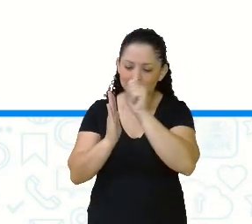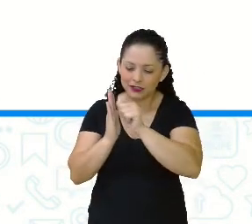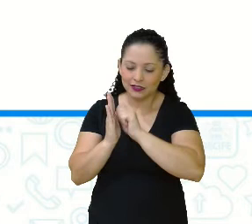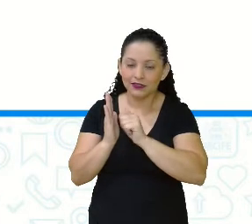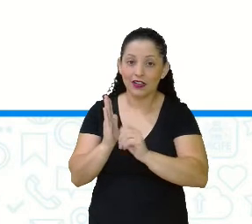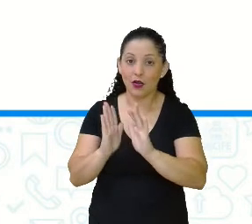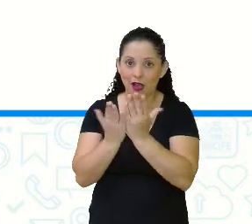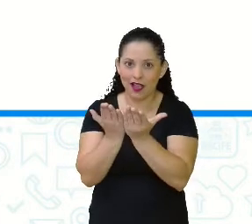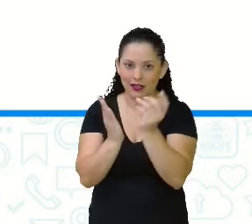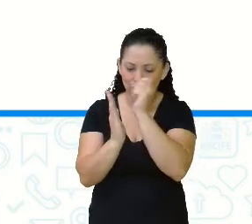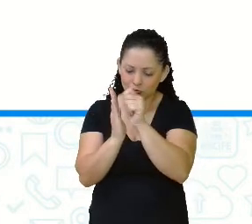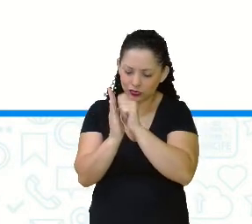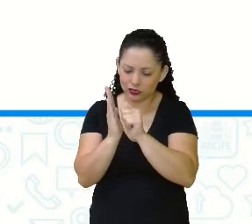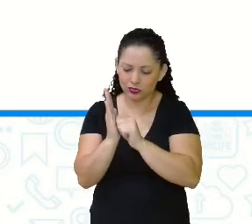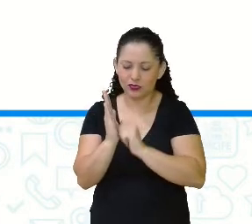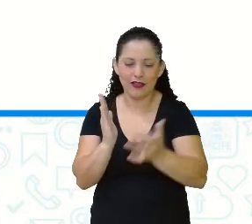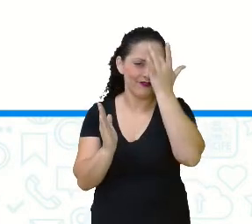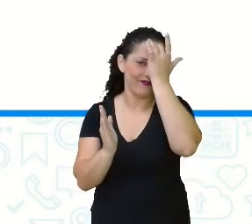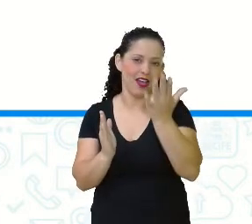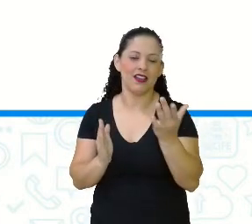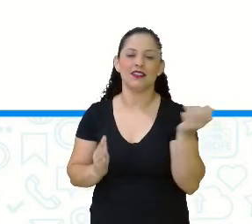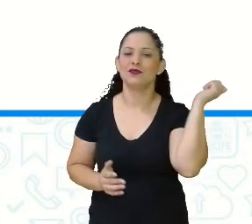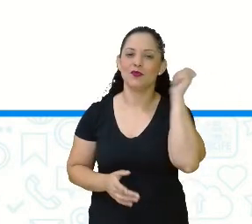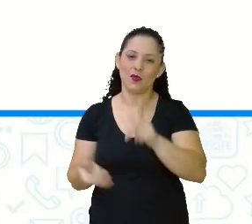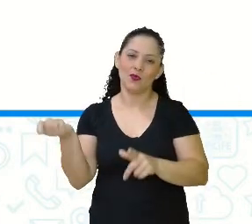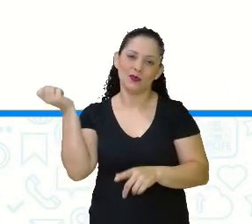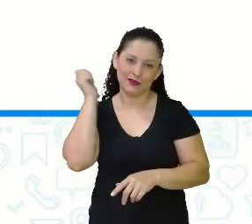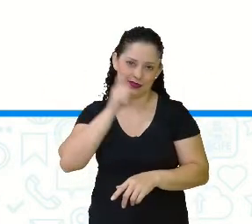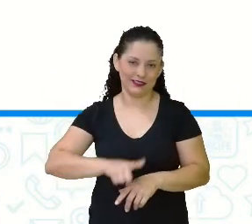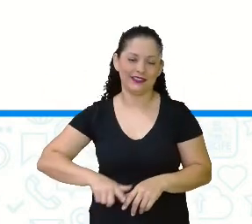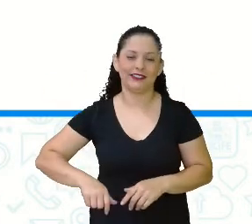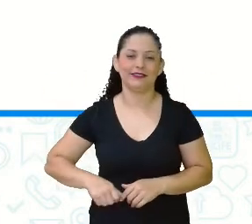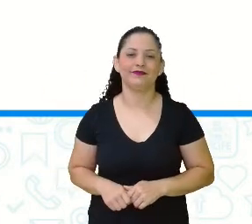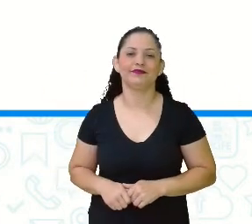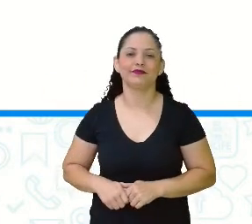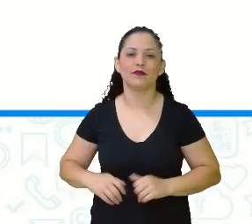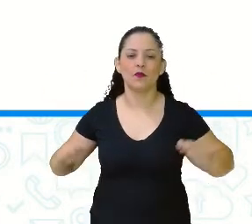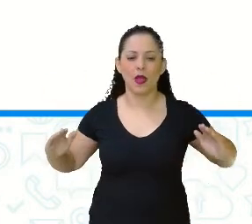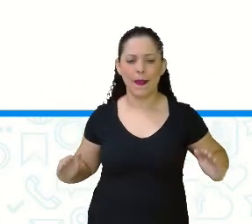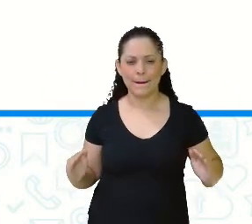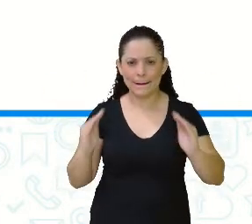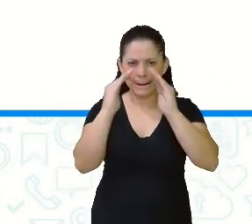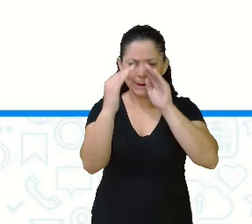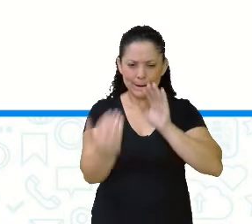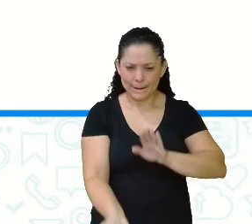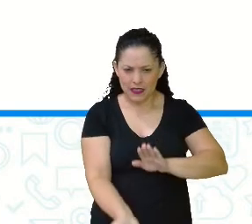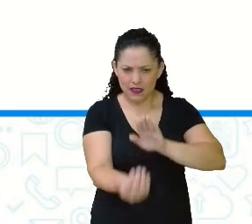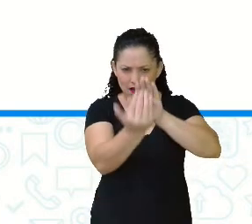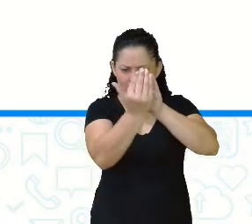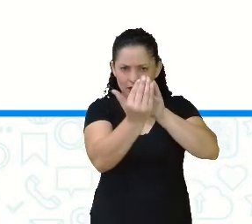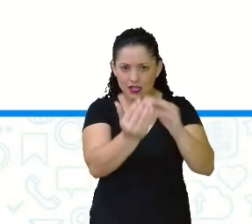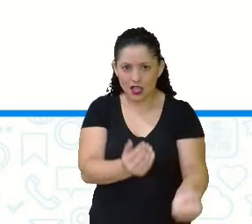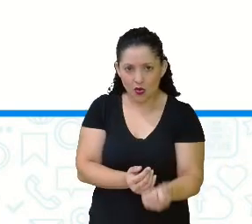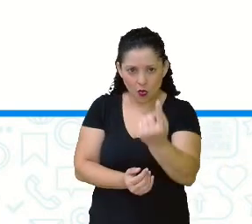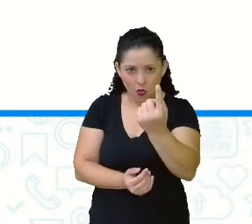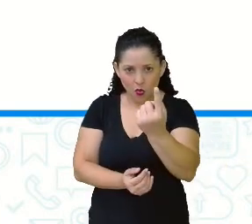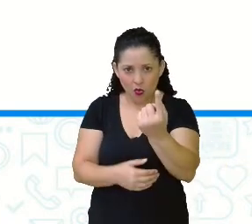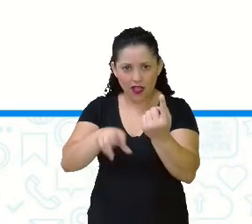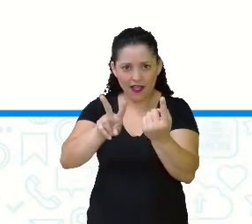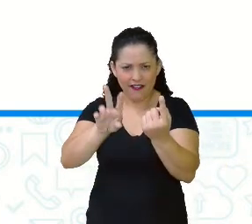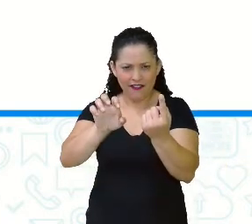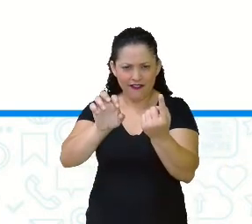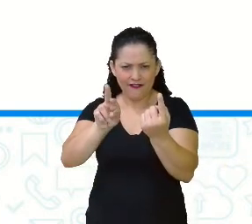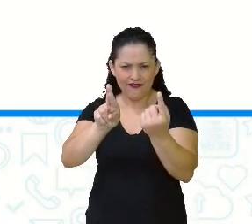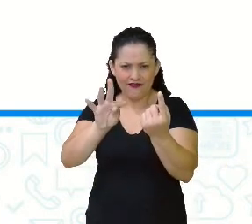Fácil isso, vocês vão conseguir resolver rapidamente. Uma pirâmide só tem um vértice? É o quê, quinto ano?